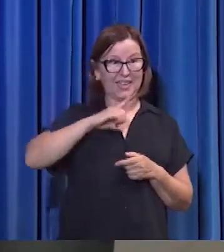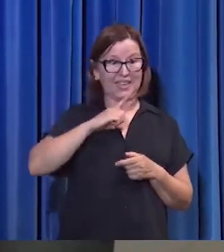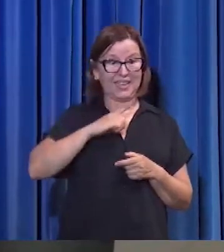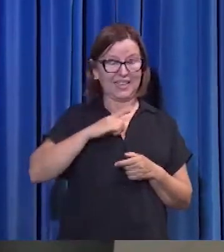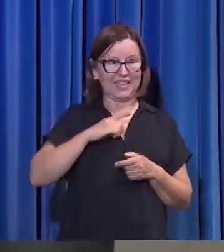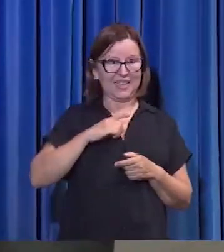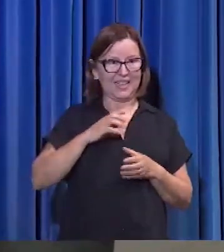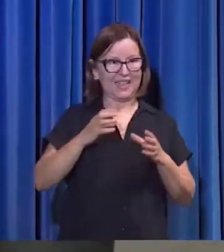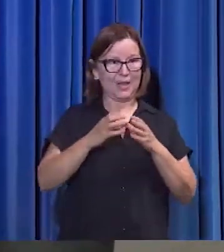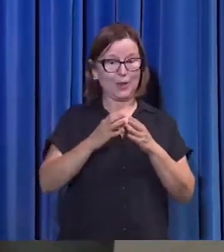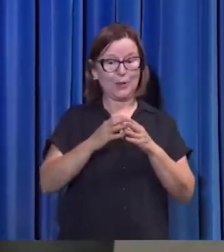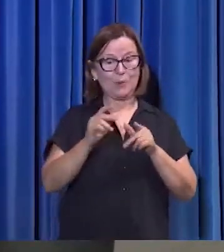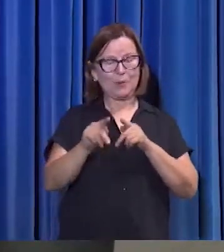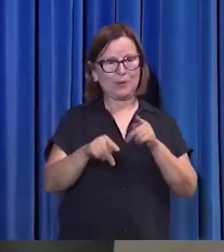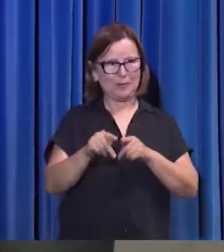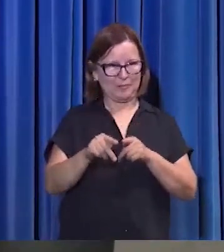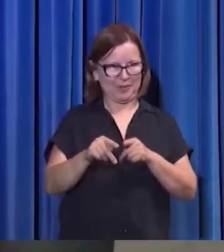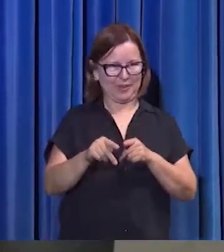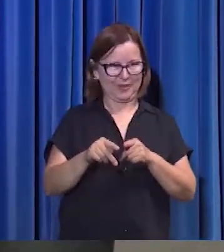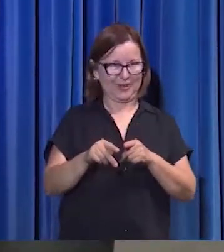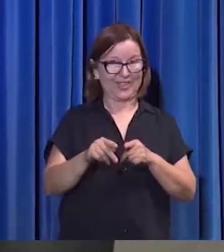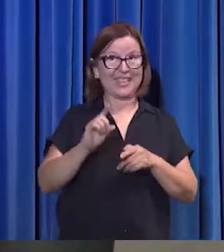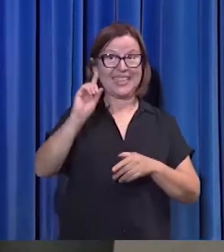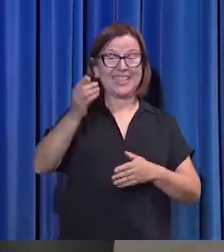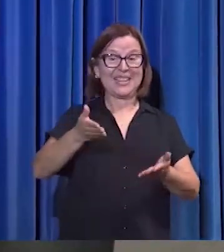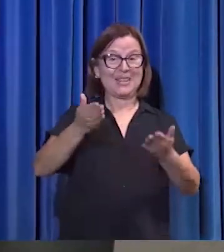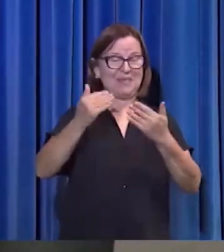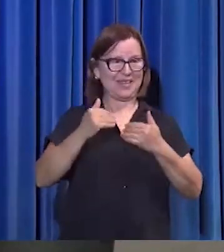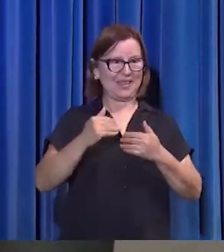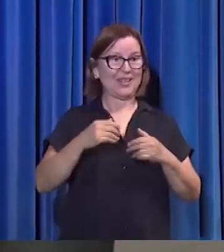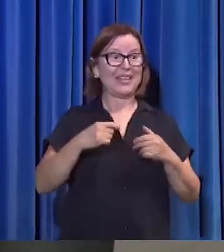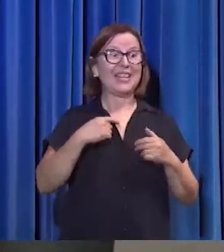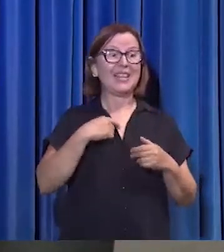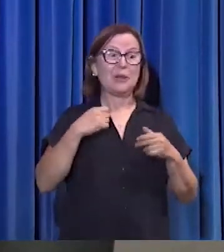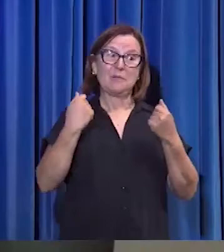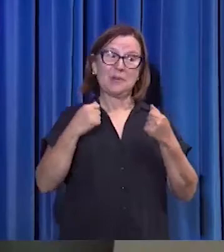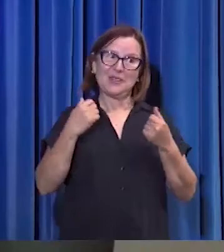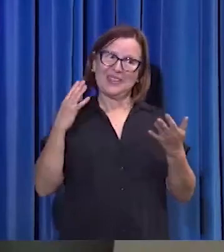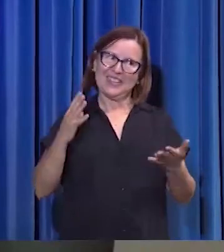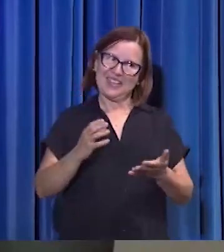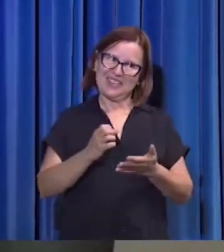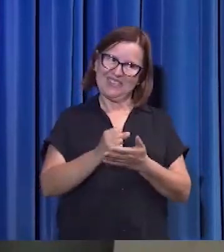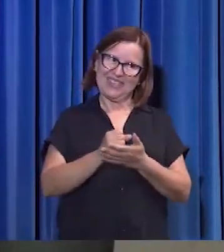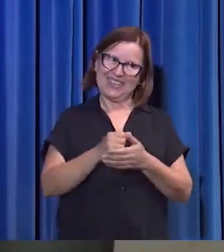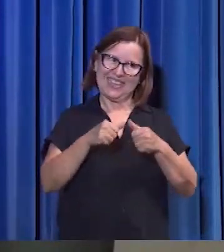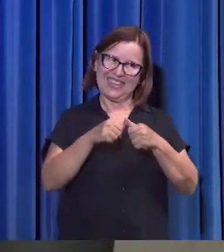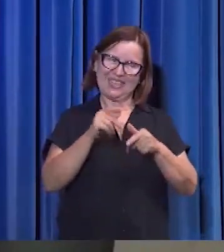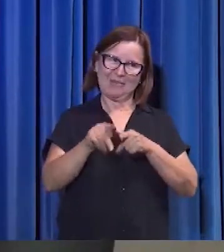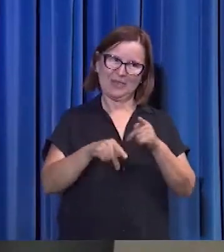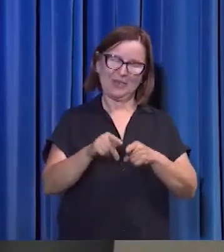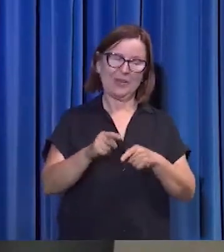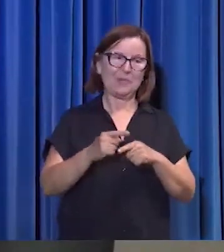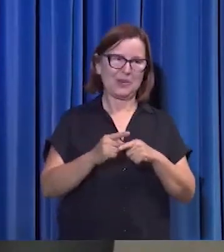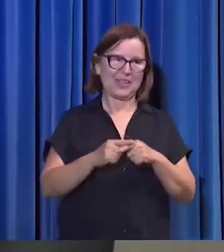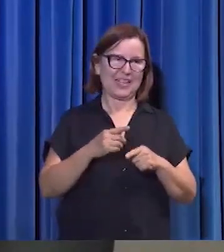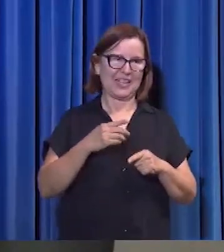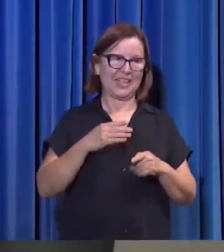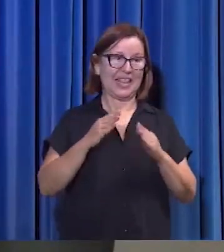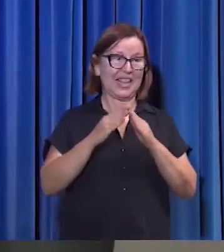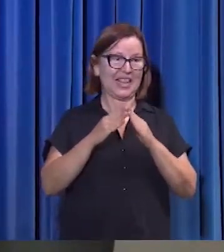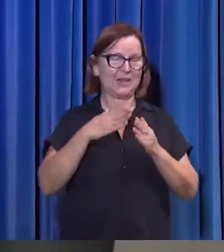Eu preciso salvar essa turma que ele me deu. Porque na casa do meu pai não pode entrar